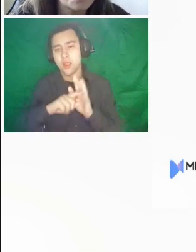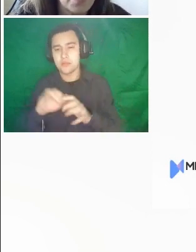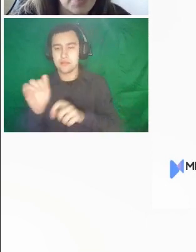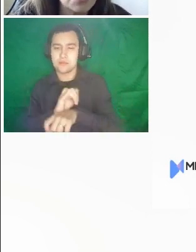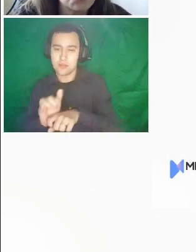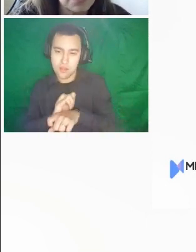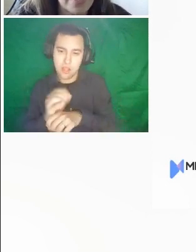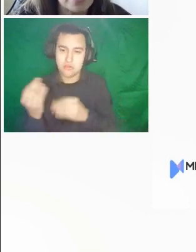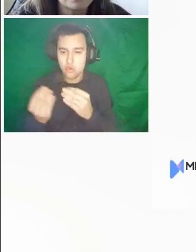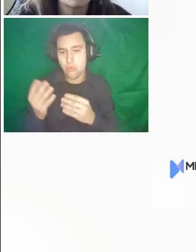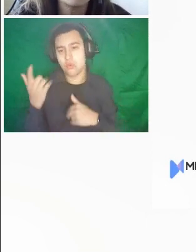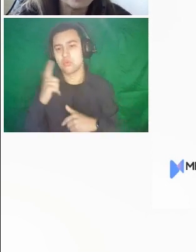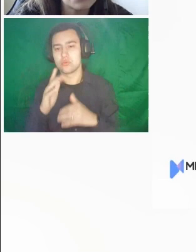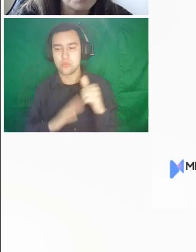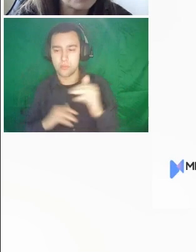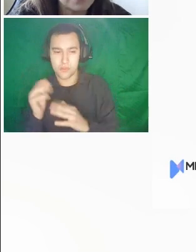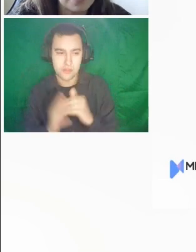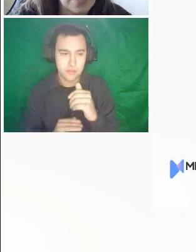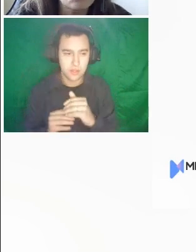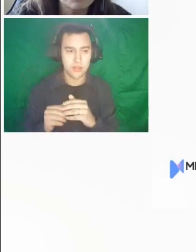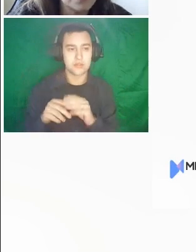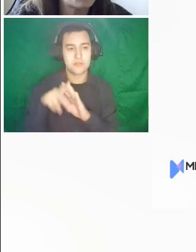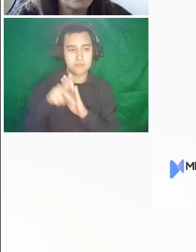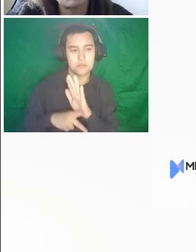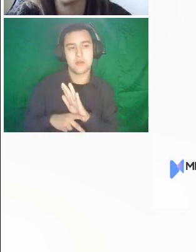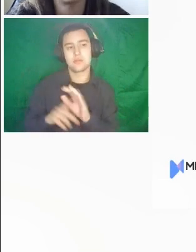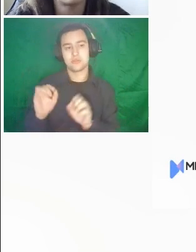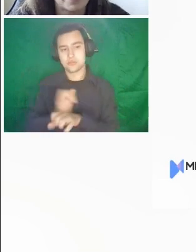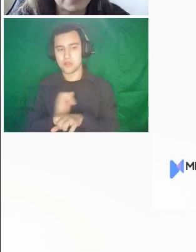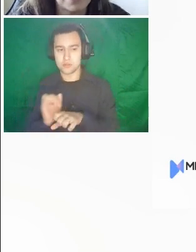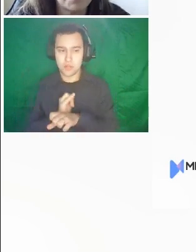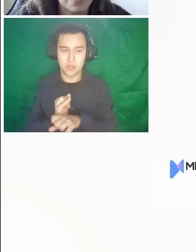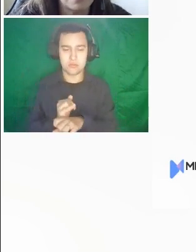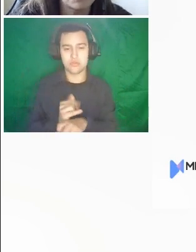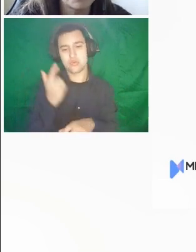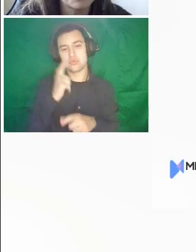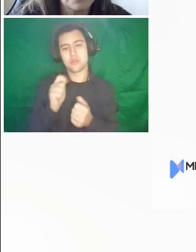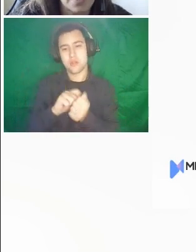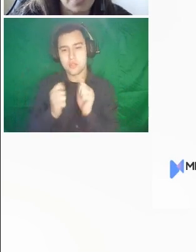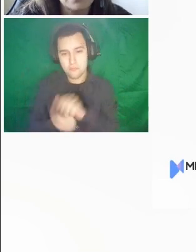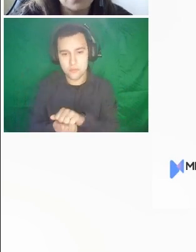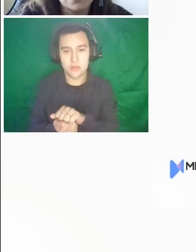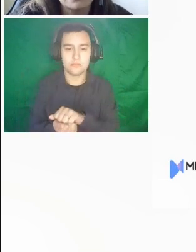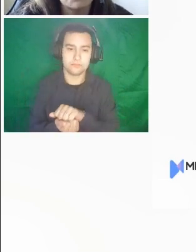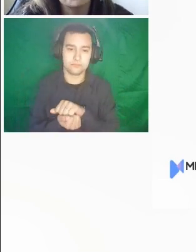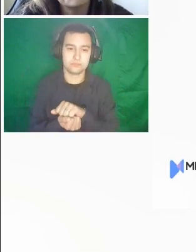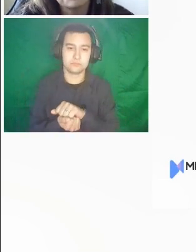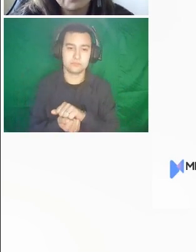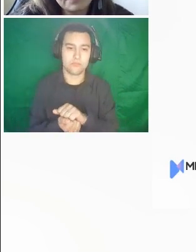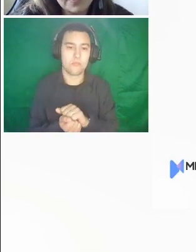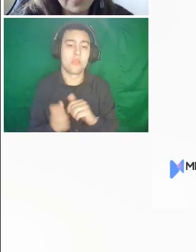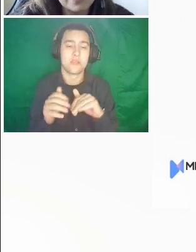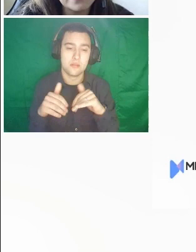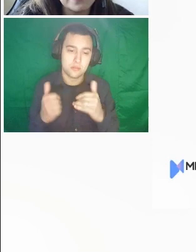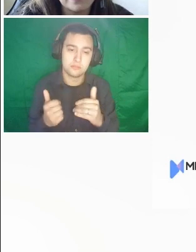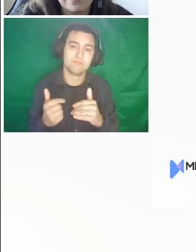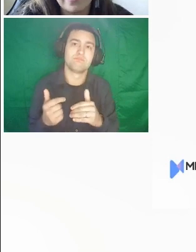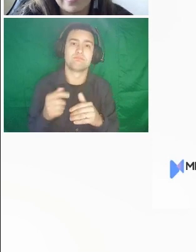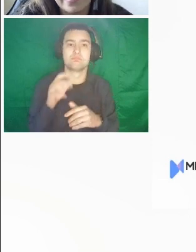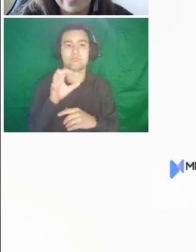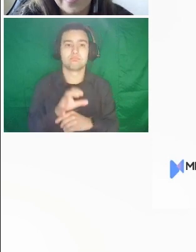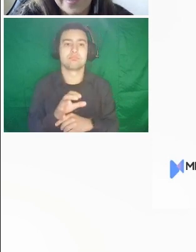agilidade pode ajudar o planejamento estratégico ser um planejamento mais adaptável né então esse